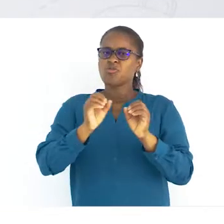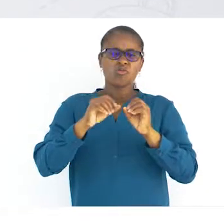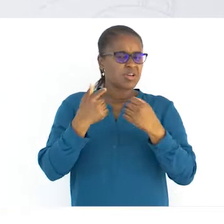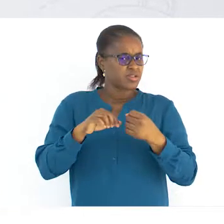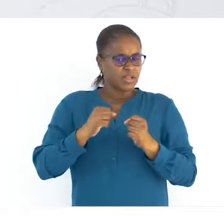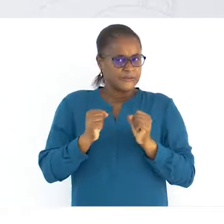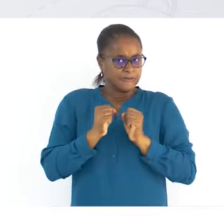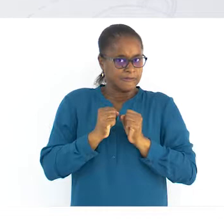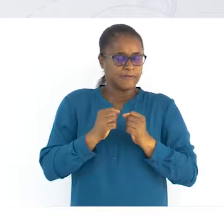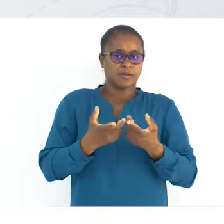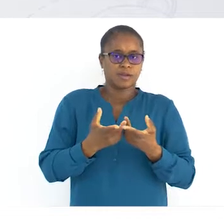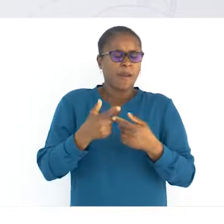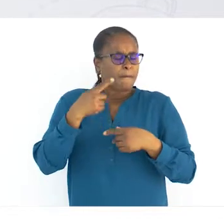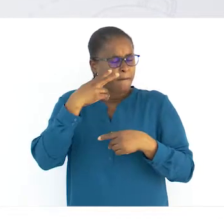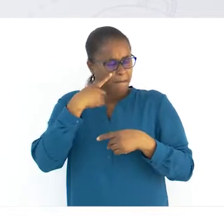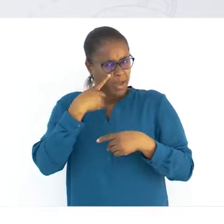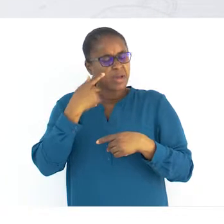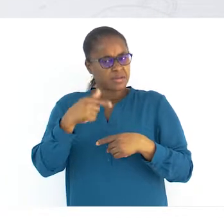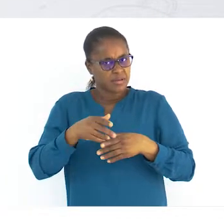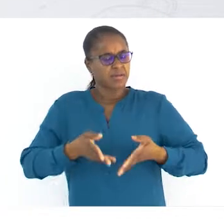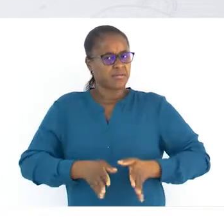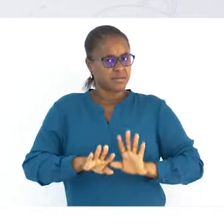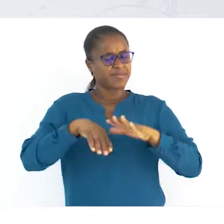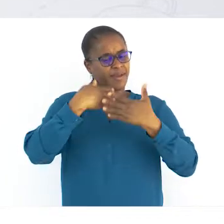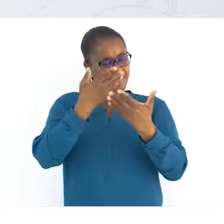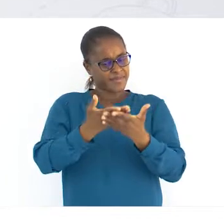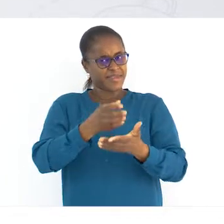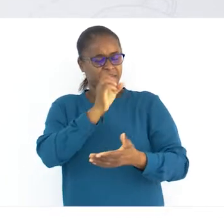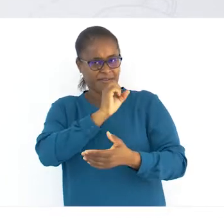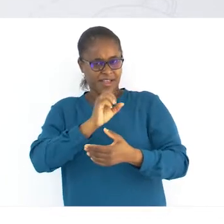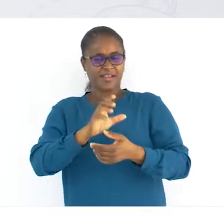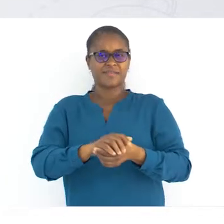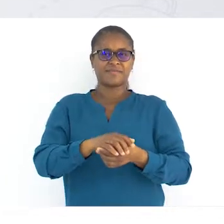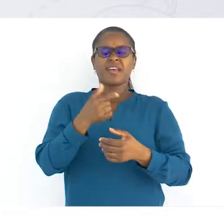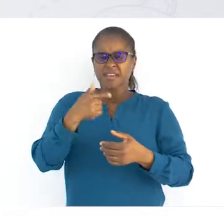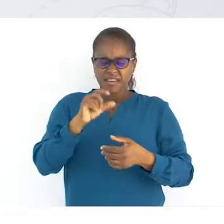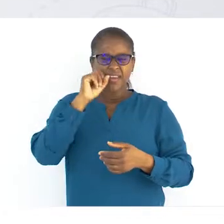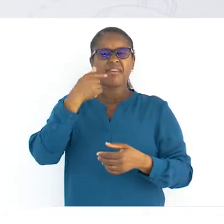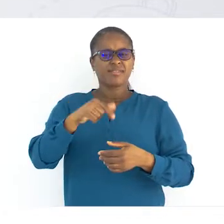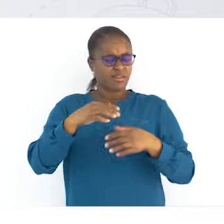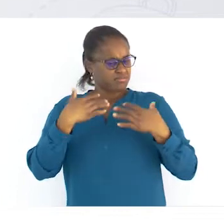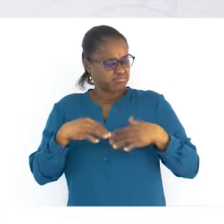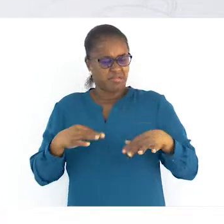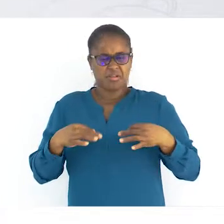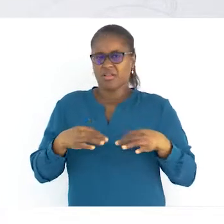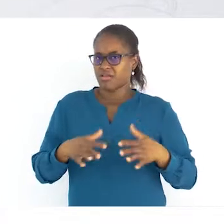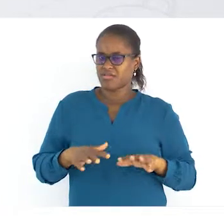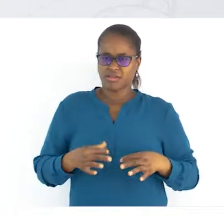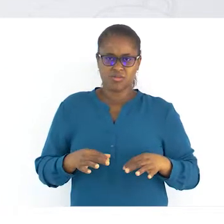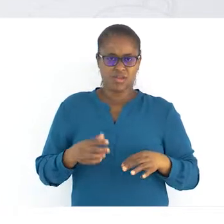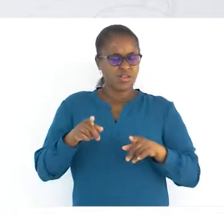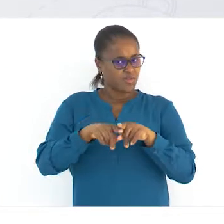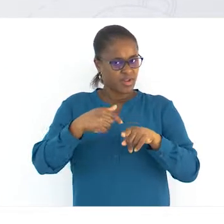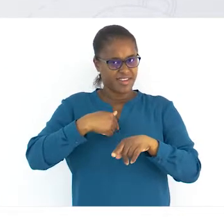nervoso. Parece que nasceu para representar. Há quem tenha um talento natural, como eu.